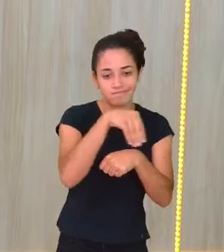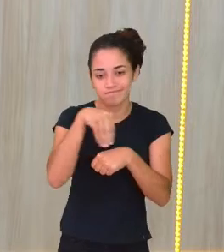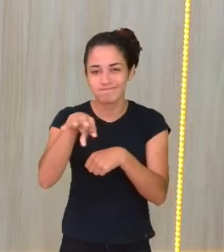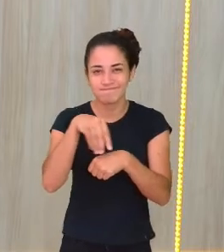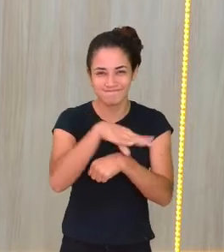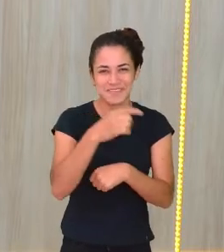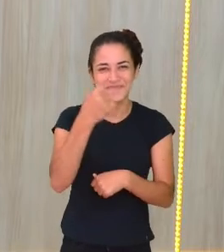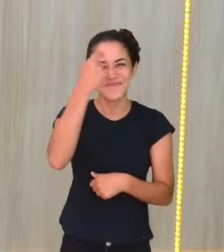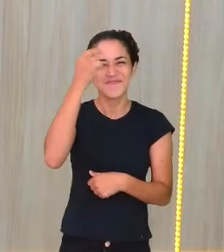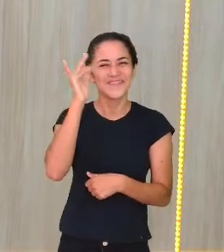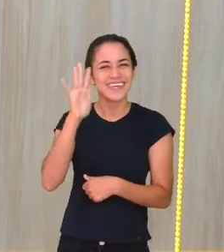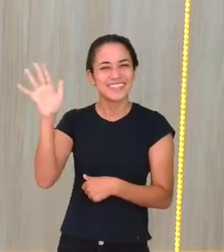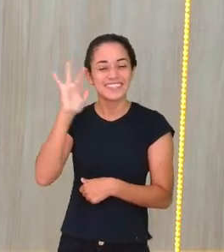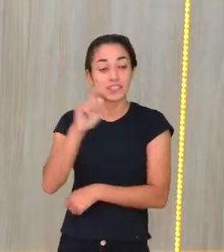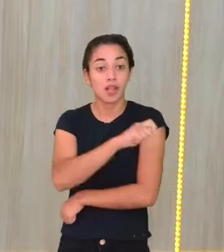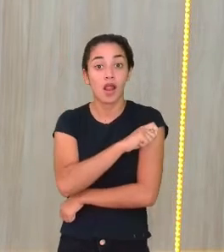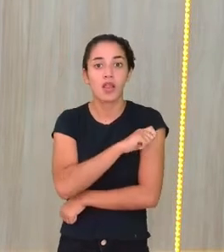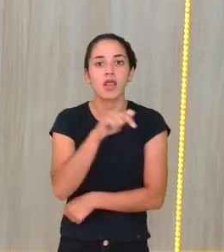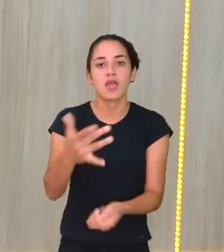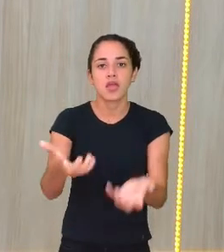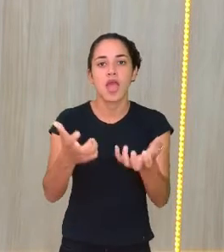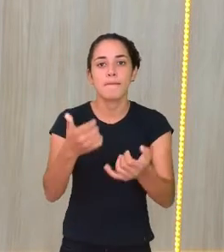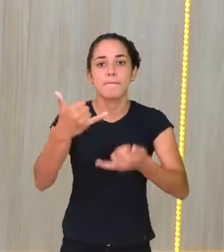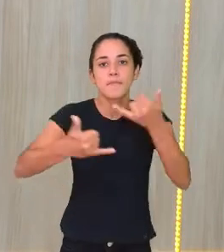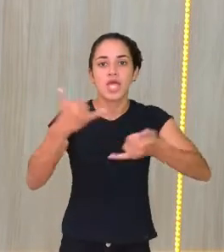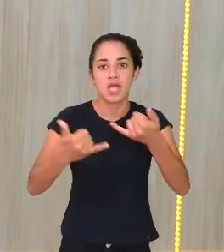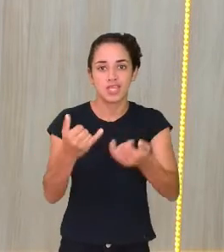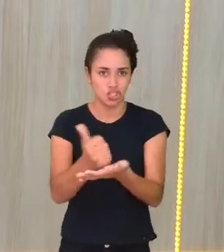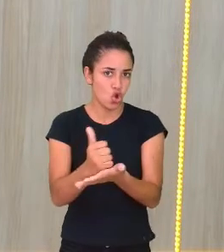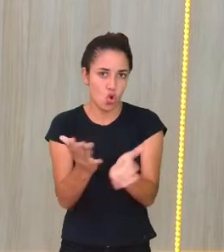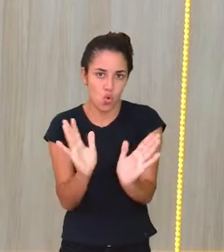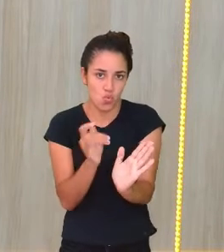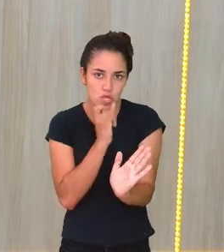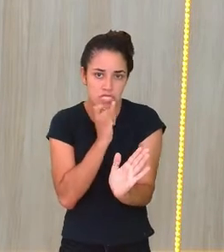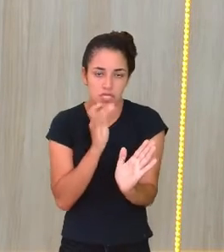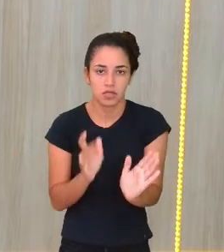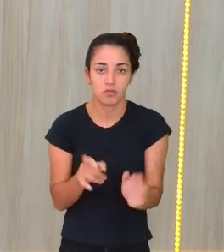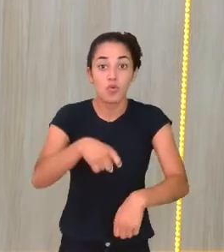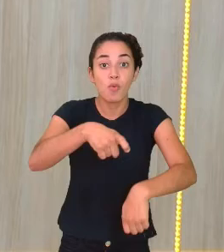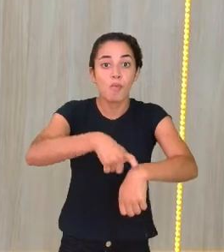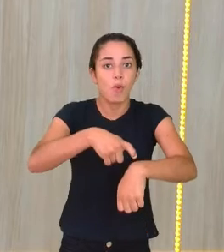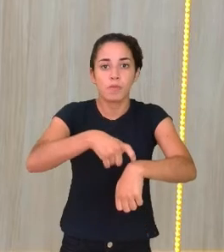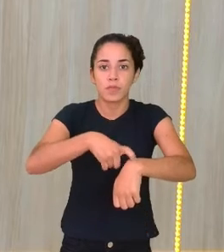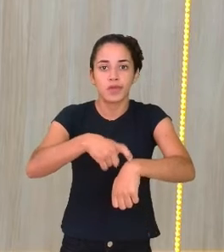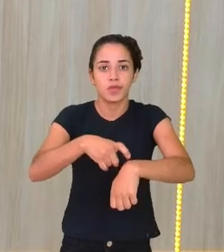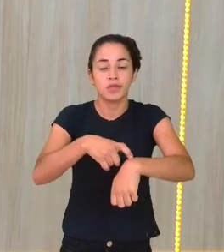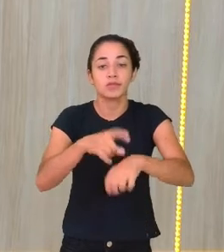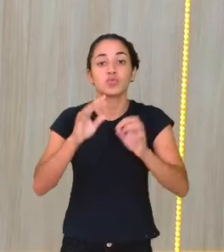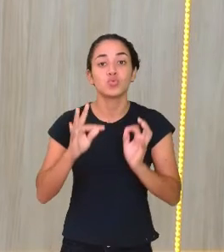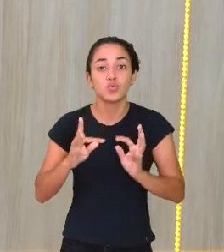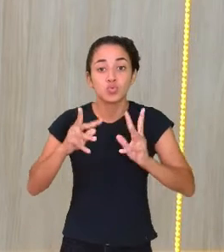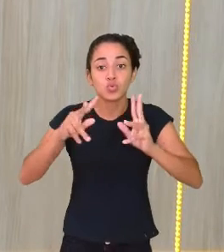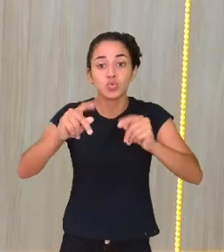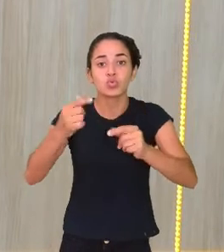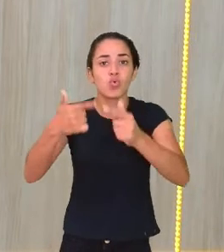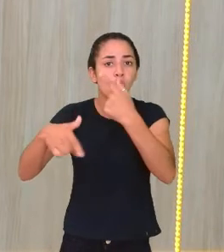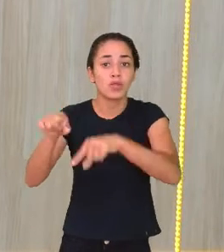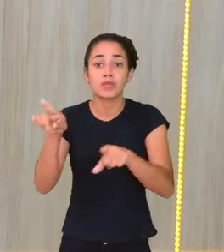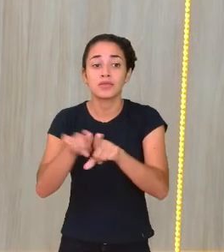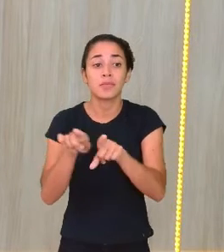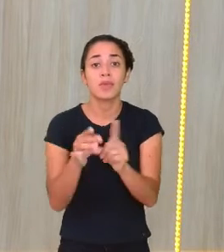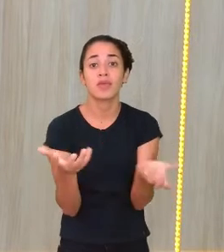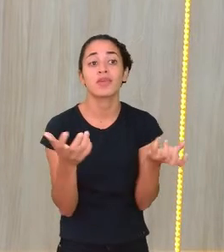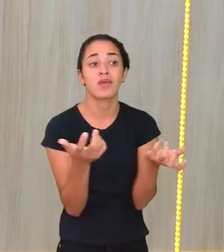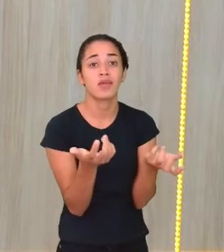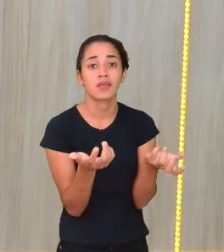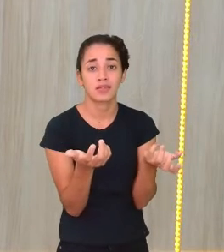aquele estudante que quer aquele brinquedo, aquele jogo, no momento que todos os outros também querem